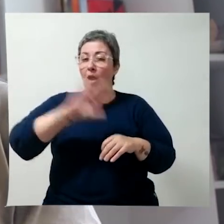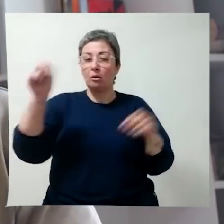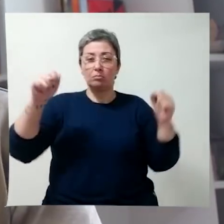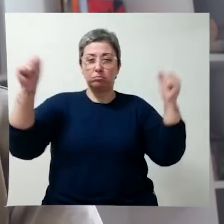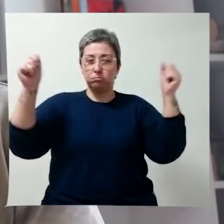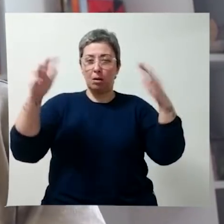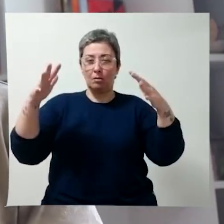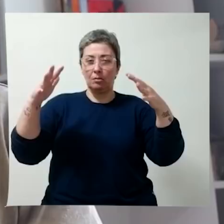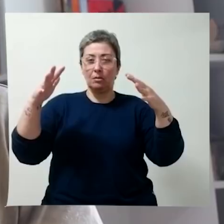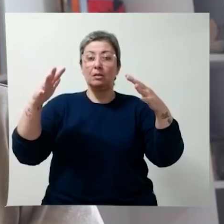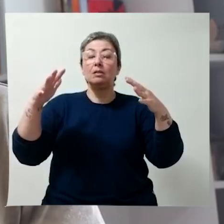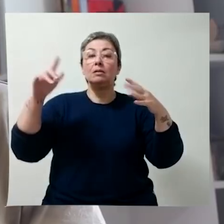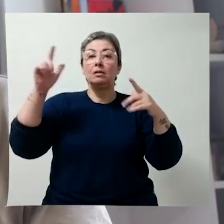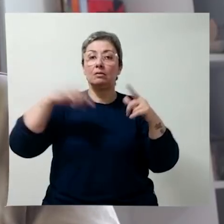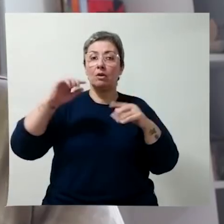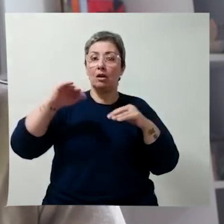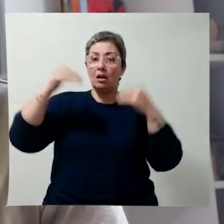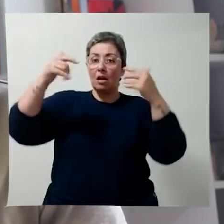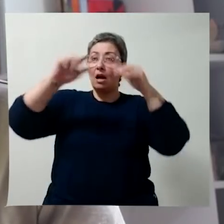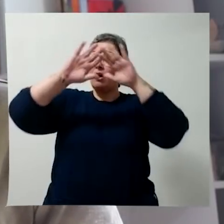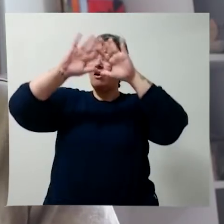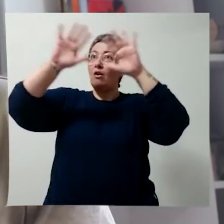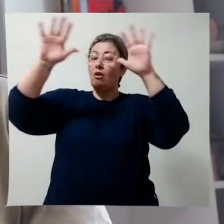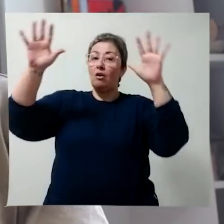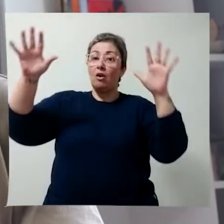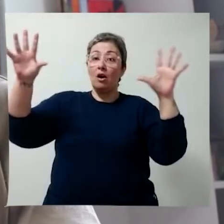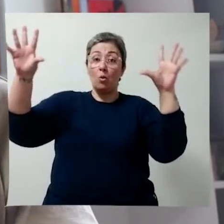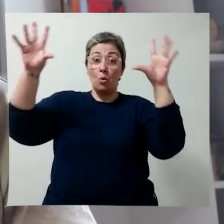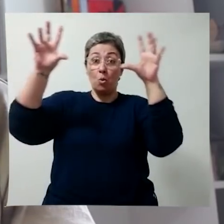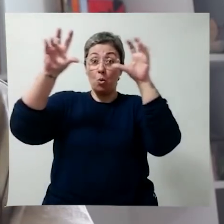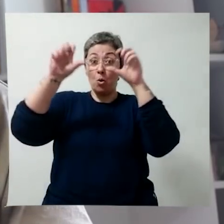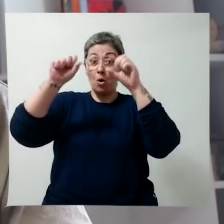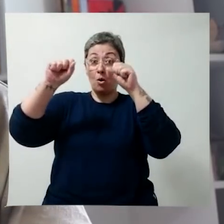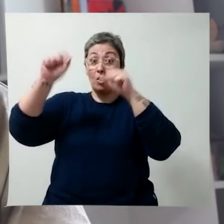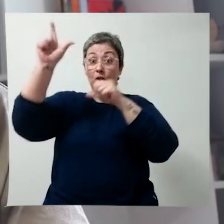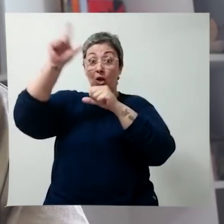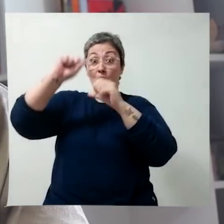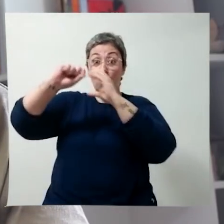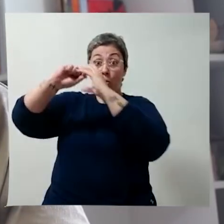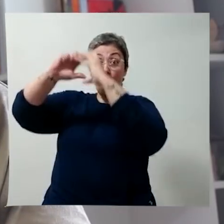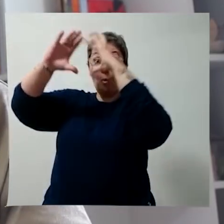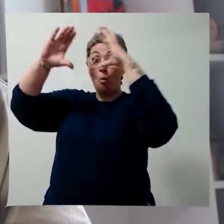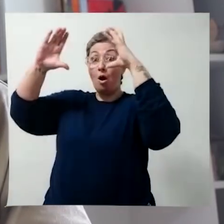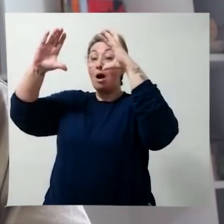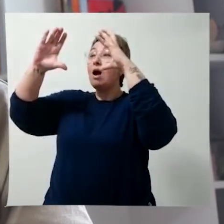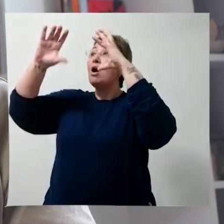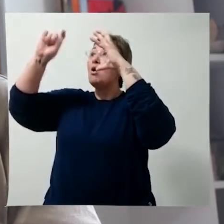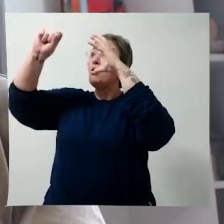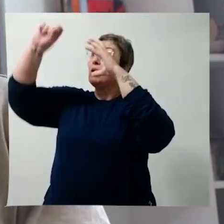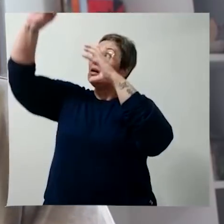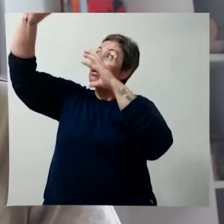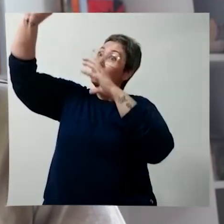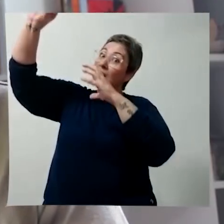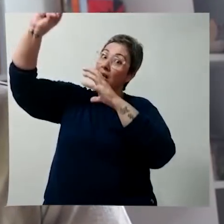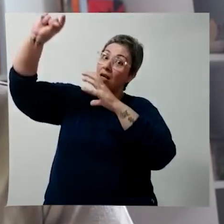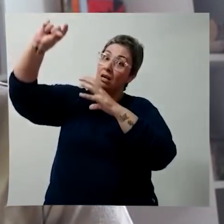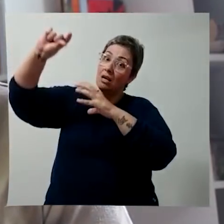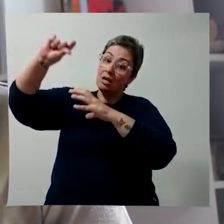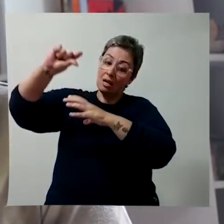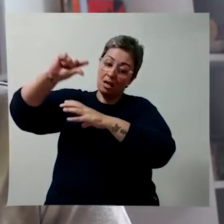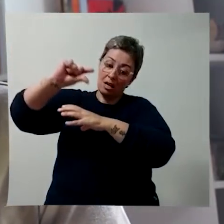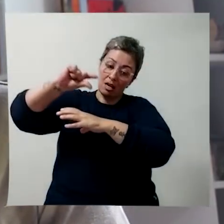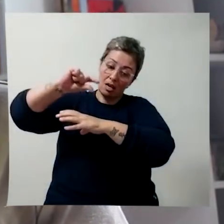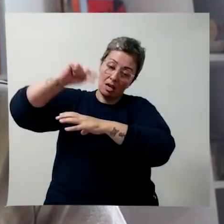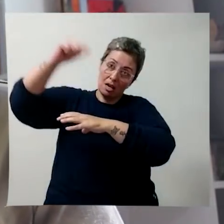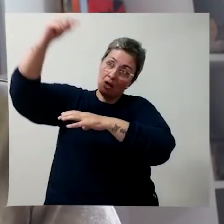algo mágico aconteceu. Lá do lado de fora já era noite de lua cheia. E foi então que um pequeno facho de luz